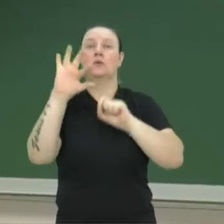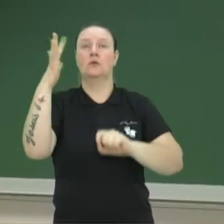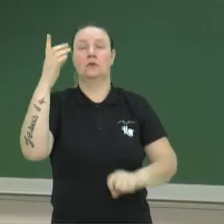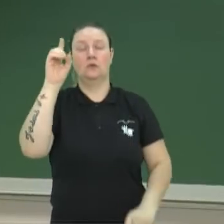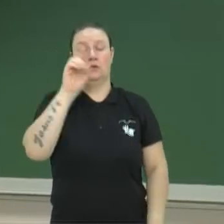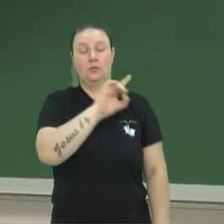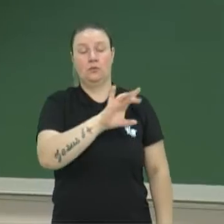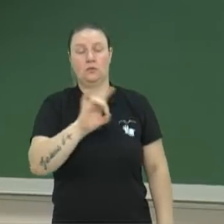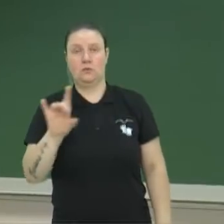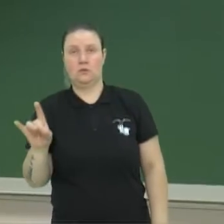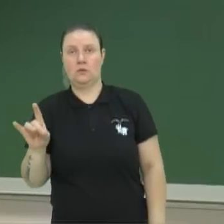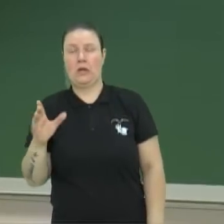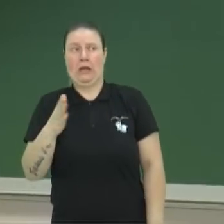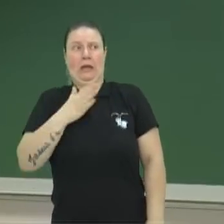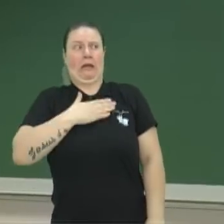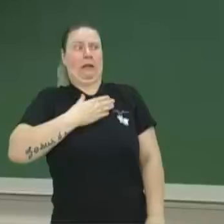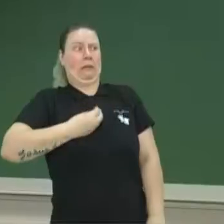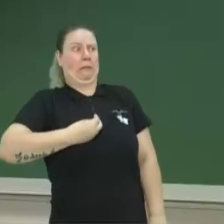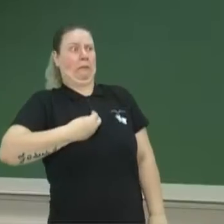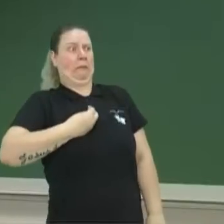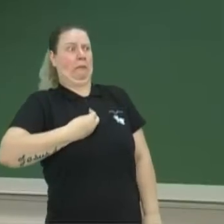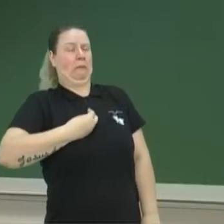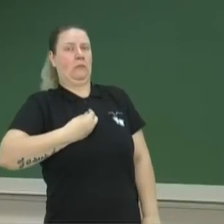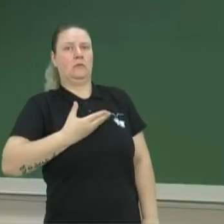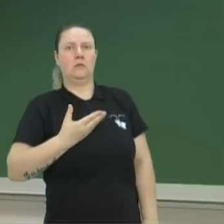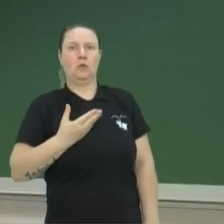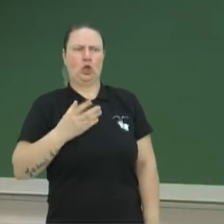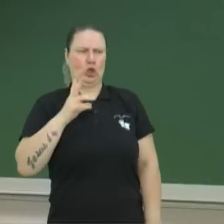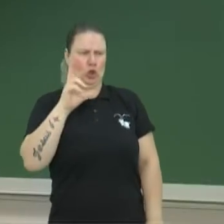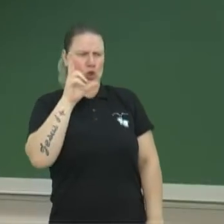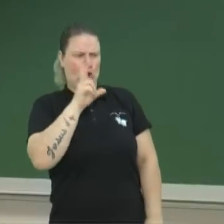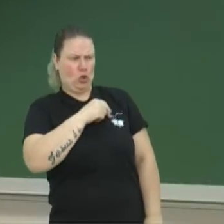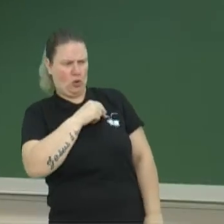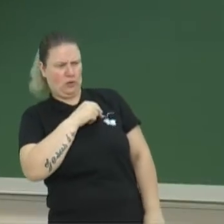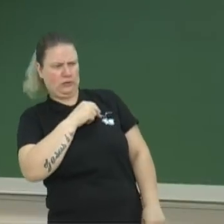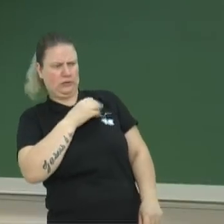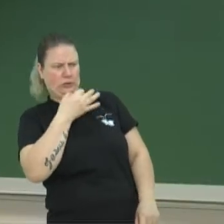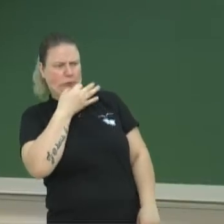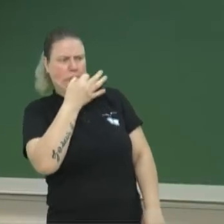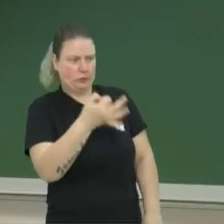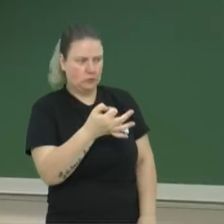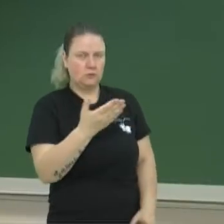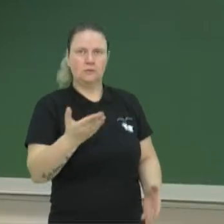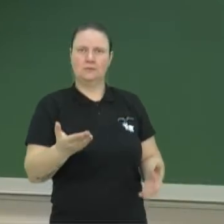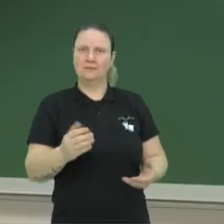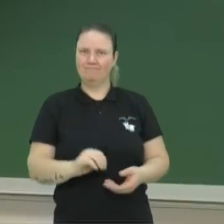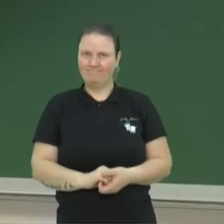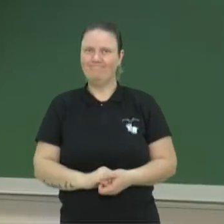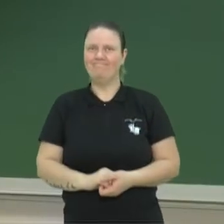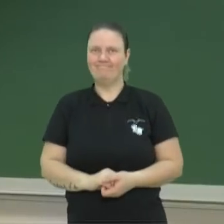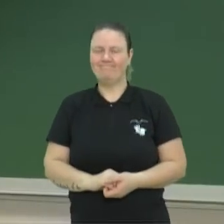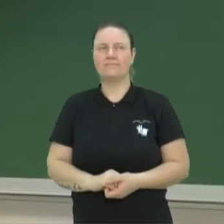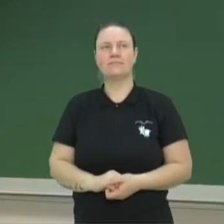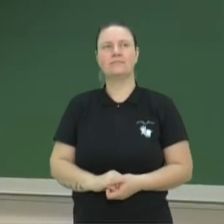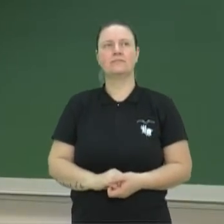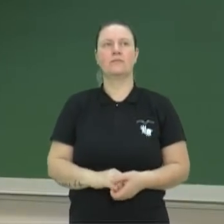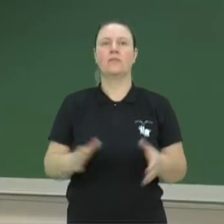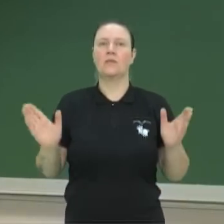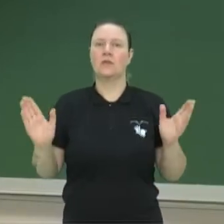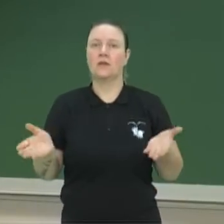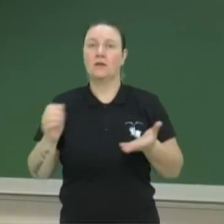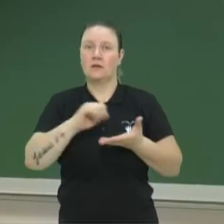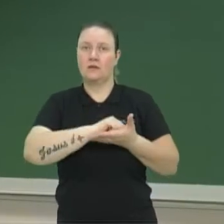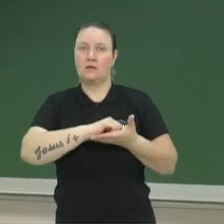Ai de mim, cruz credo, algo que a gente desaprova, né? Que a gente não gosta, beleza? E agora mais